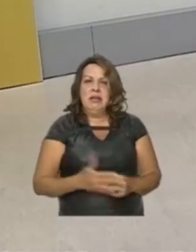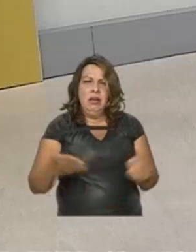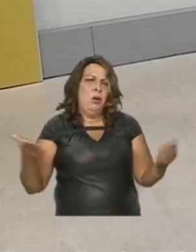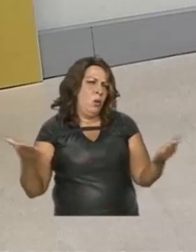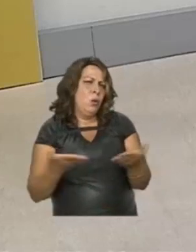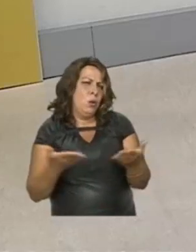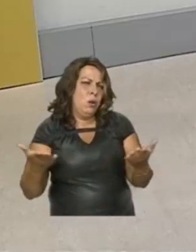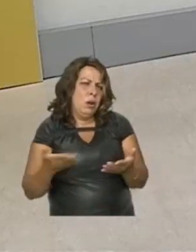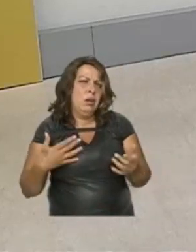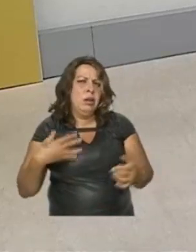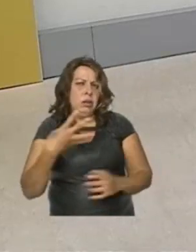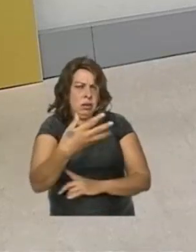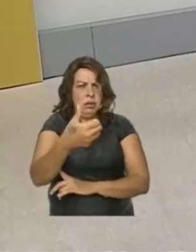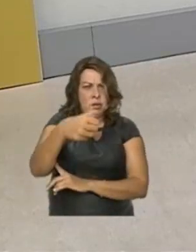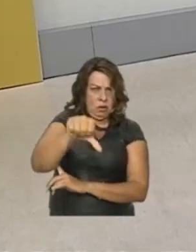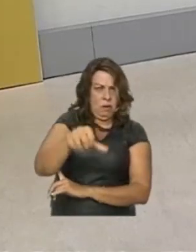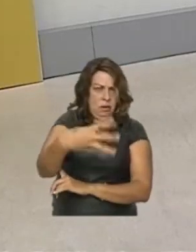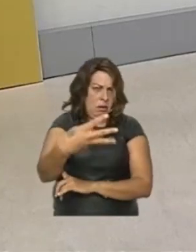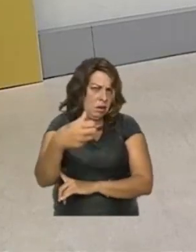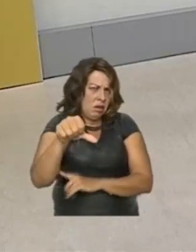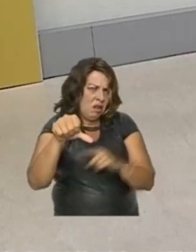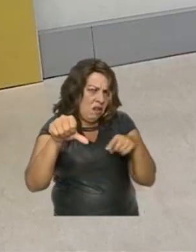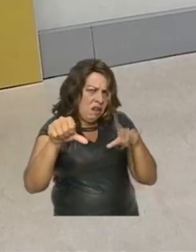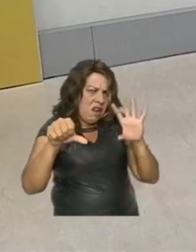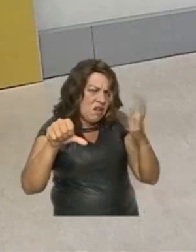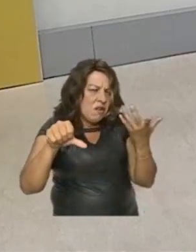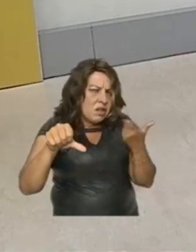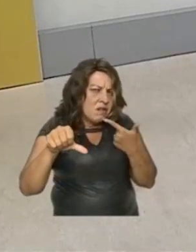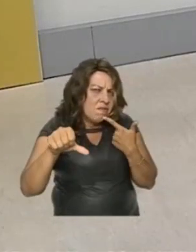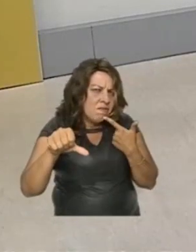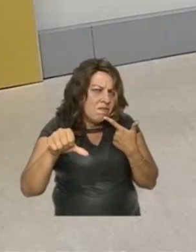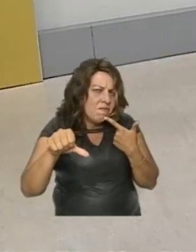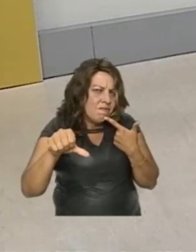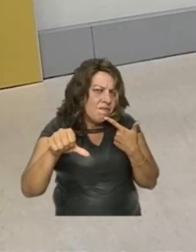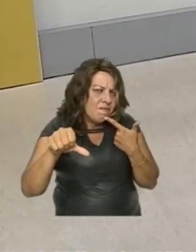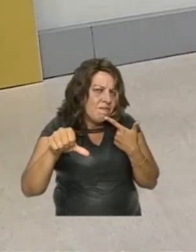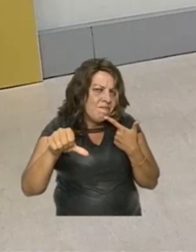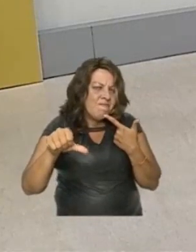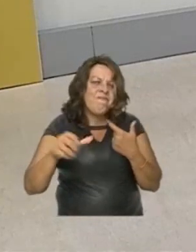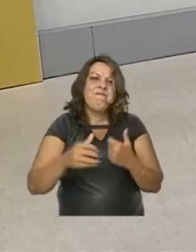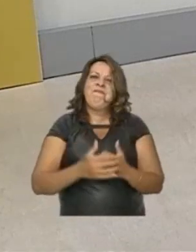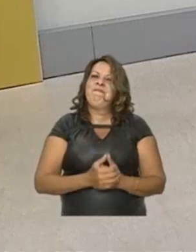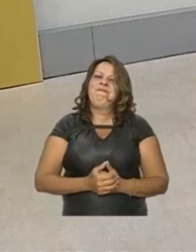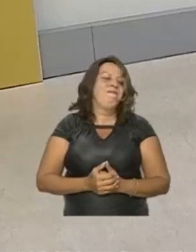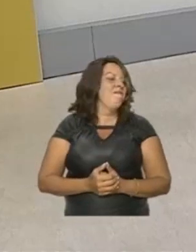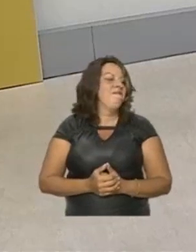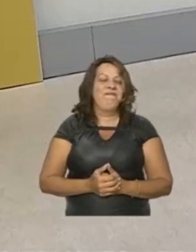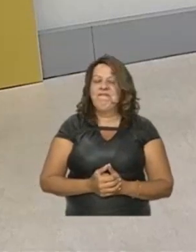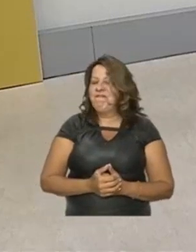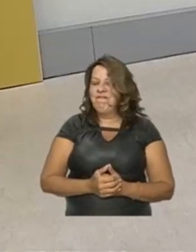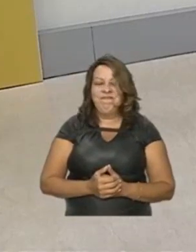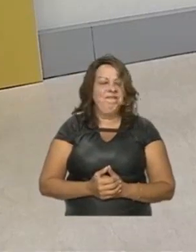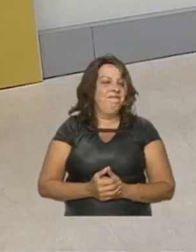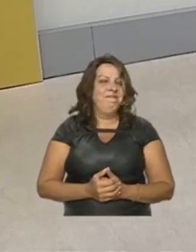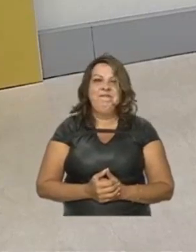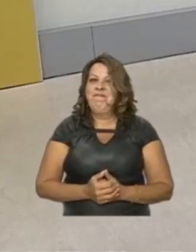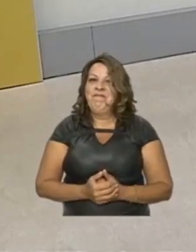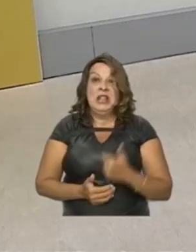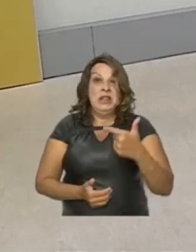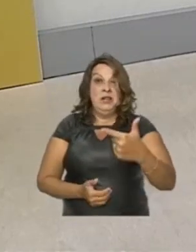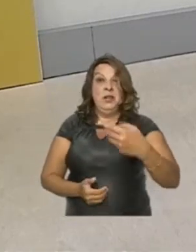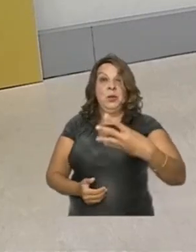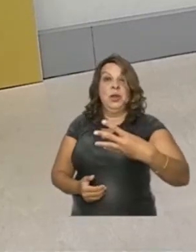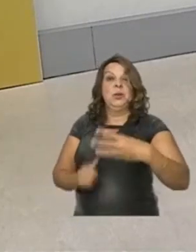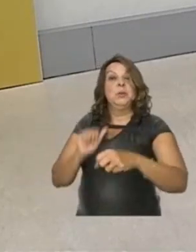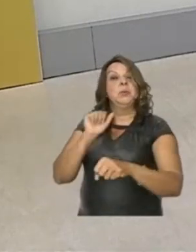que vai agora? 49, você decide 49? Senhorita Jacqueline Cross, 24 sim,